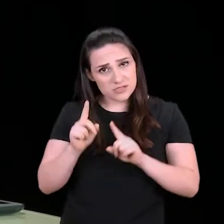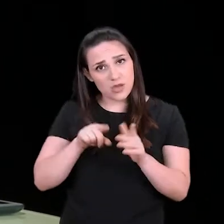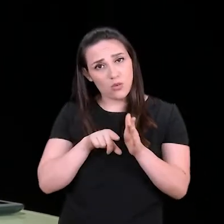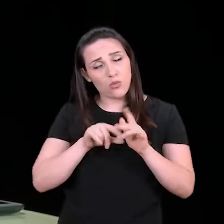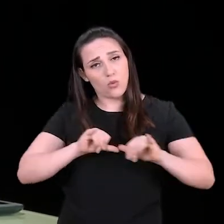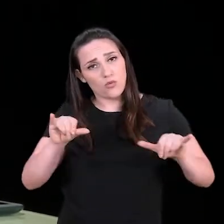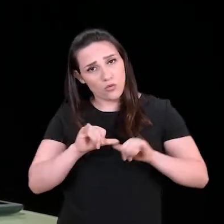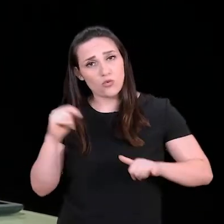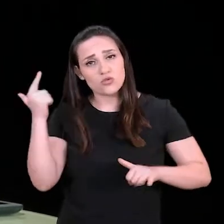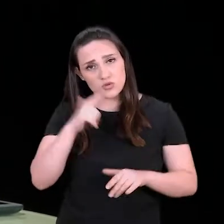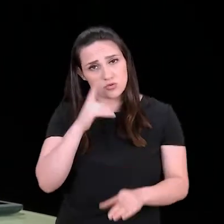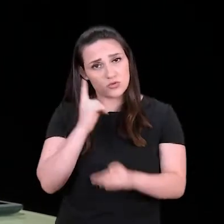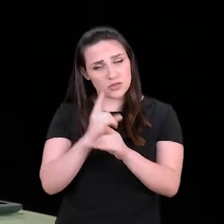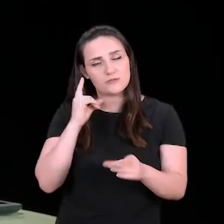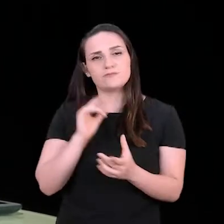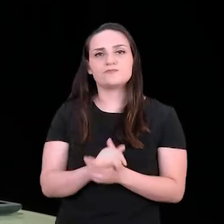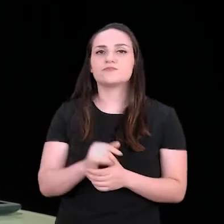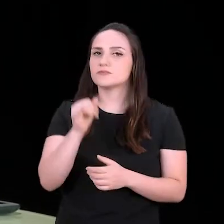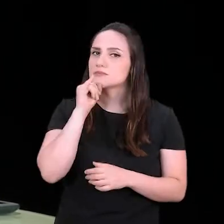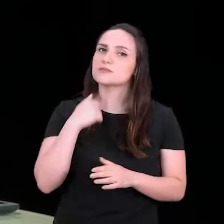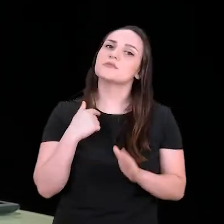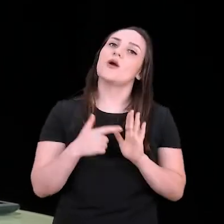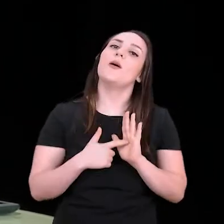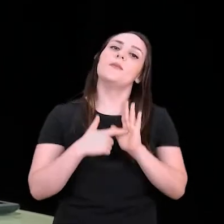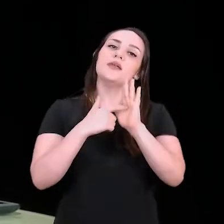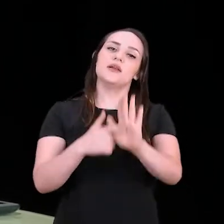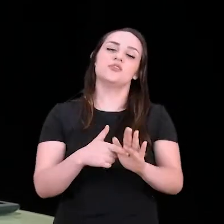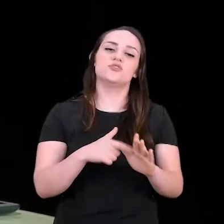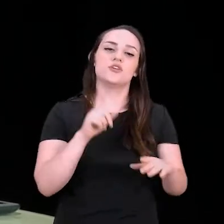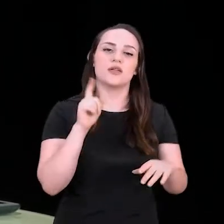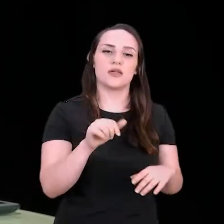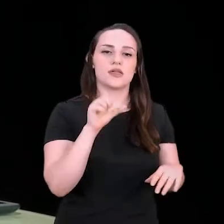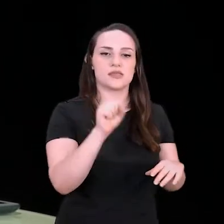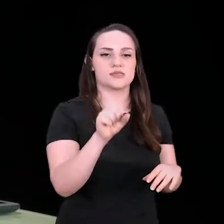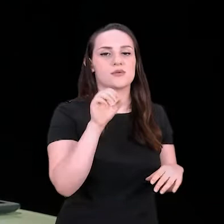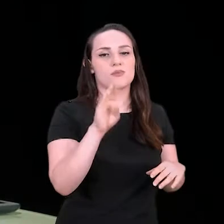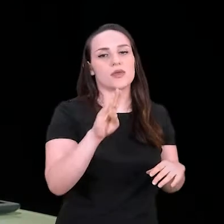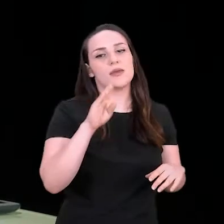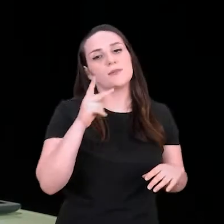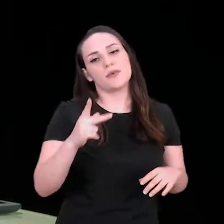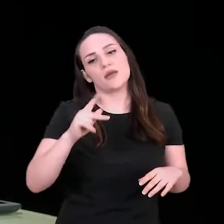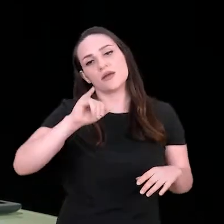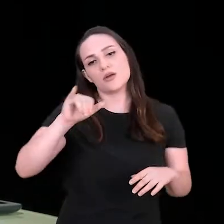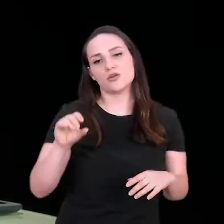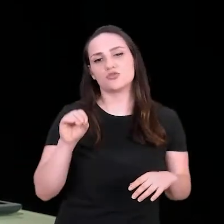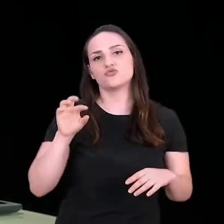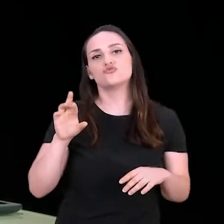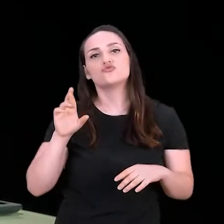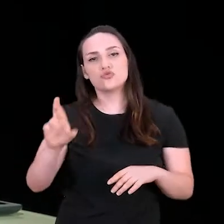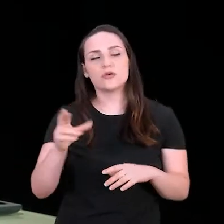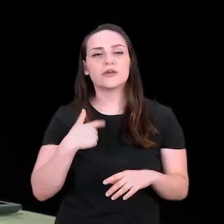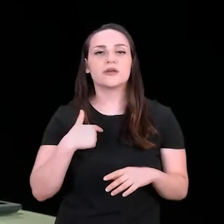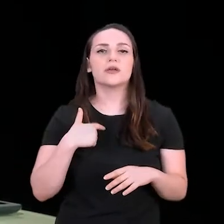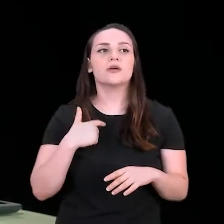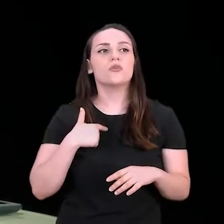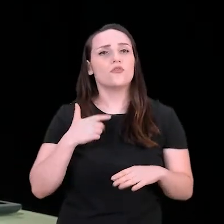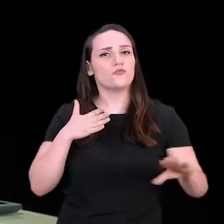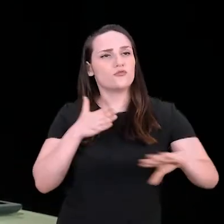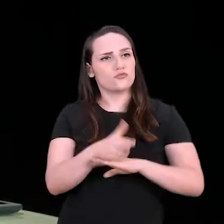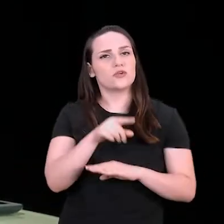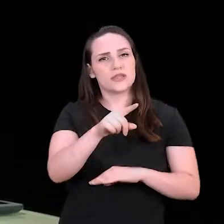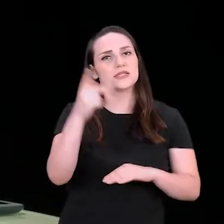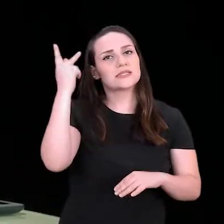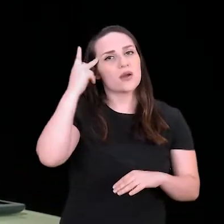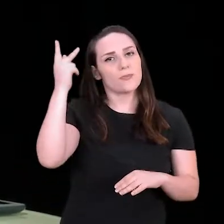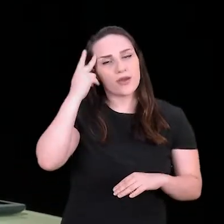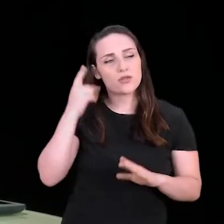no final de 2018, na SBPJ, né, na Sociedade Brasileira de Pesquisa em Jornalismo, no encontro que aconteceu em São